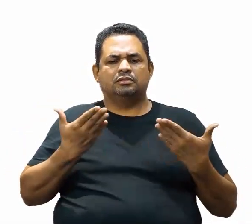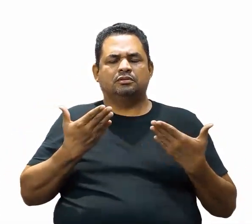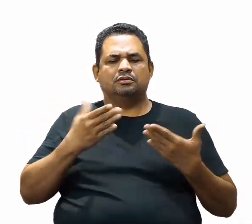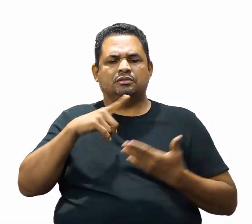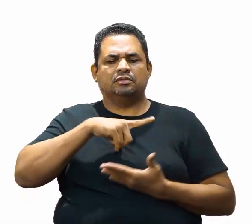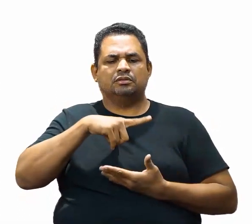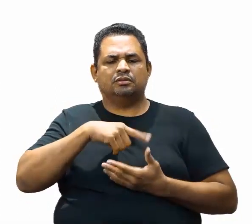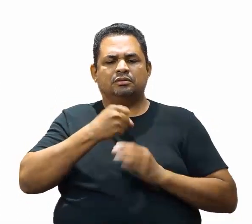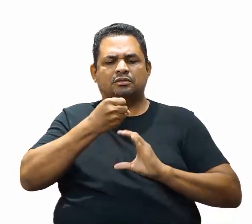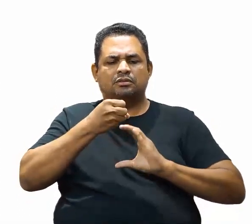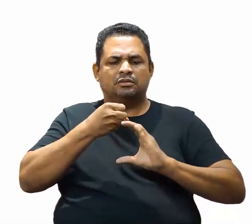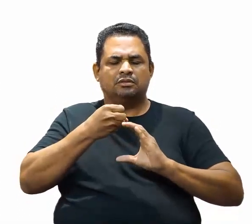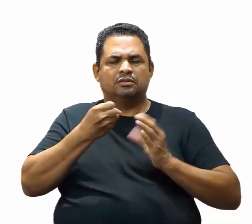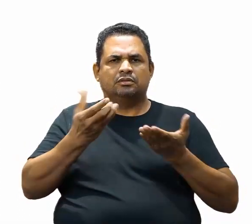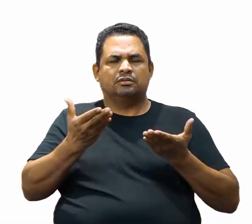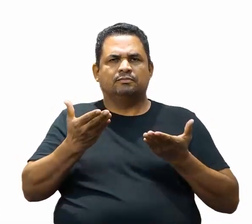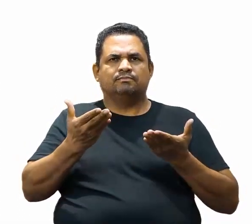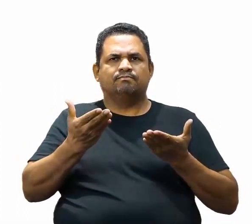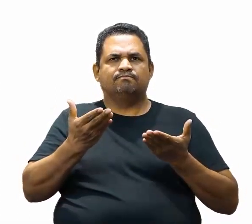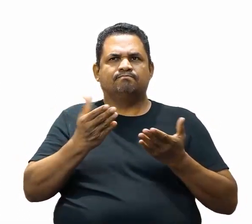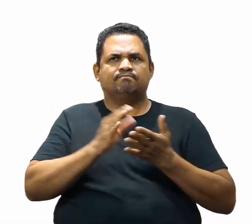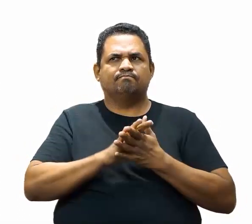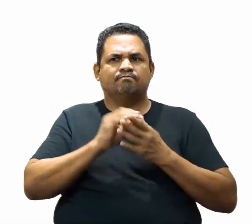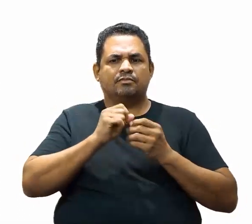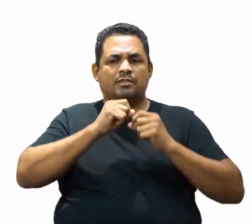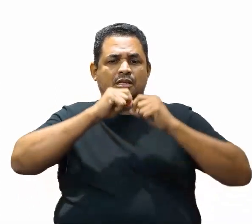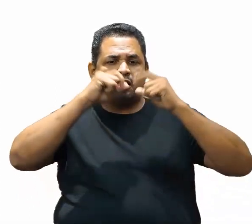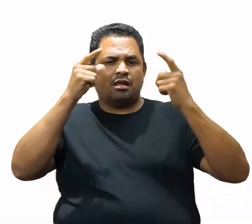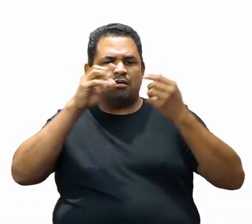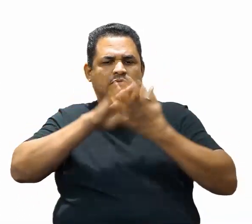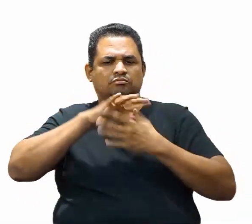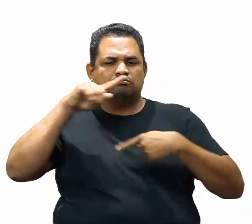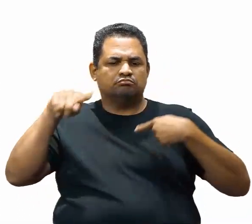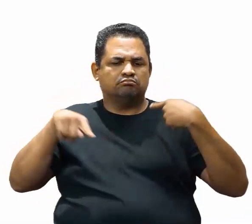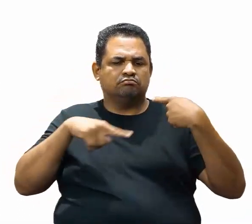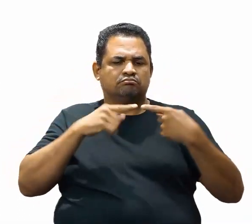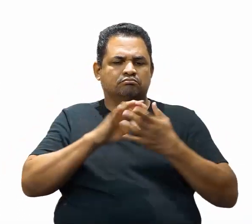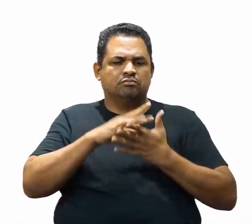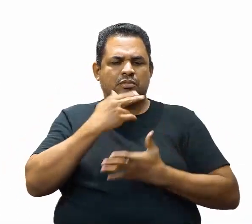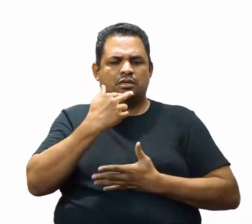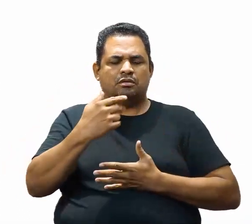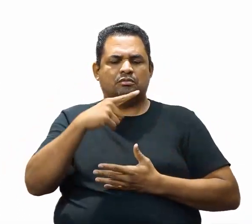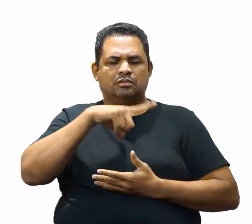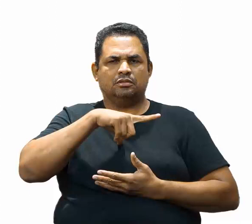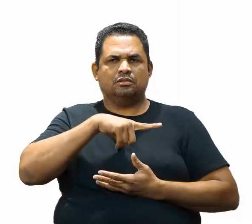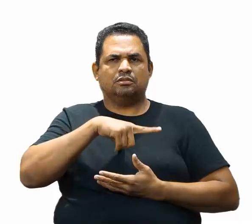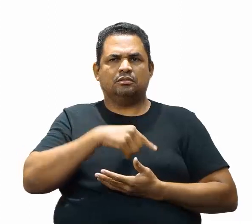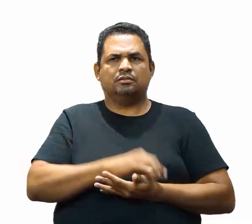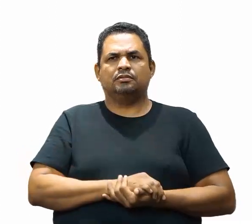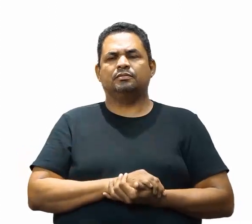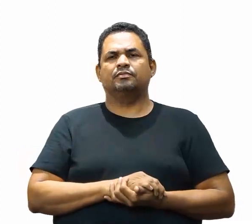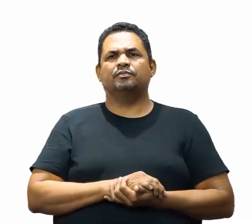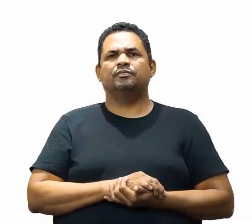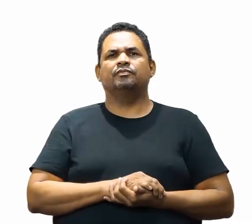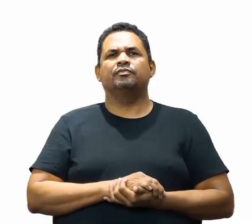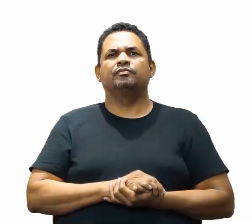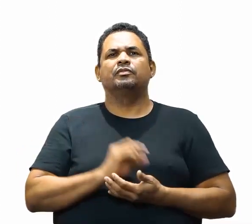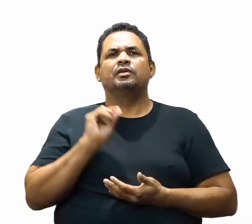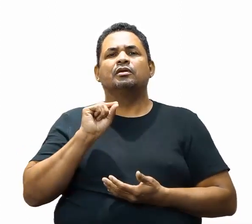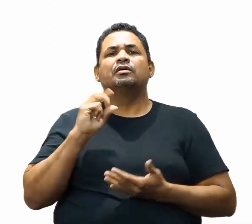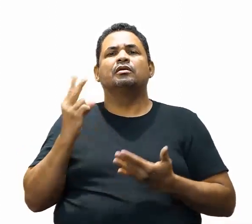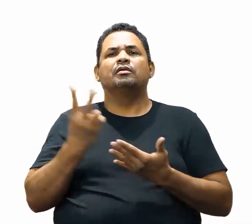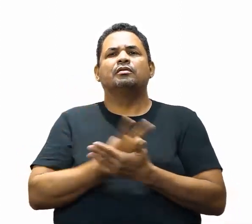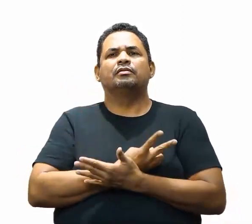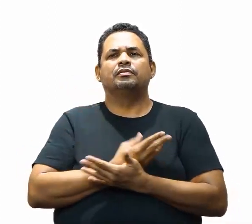questão da claridade, da objetividade que a língua possui. Isso. O que acontece?